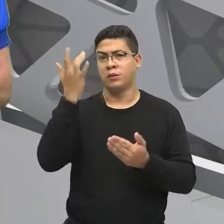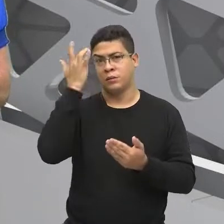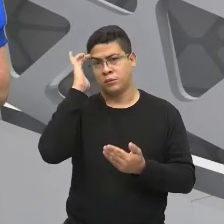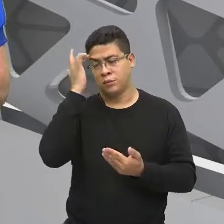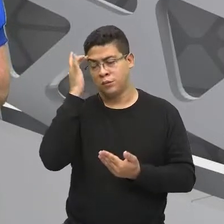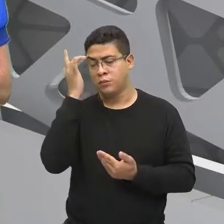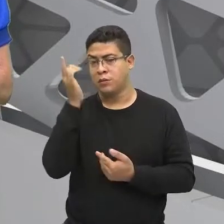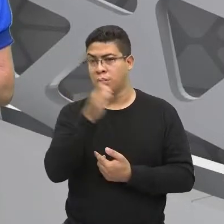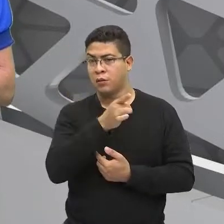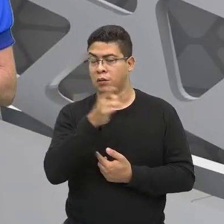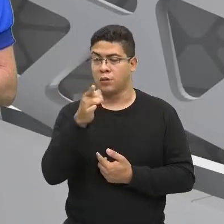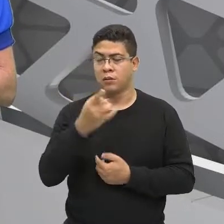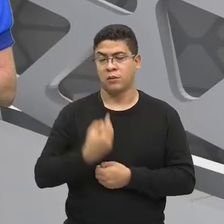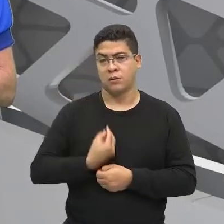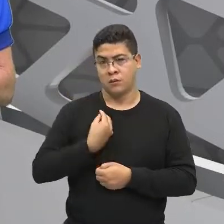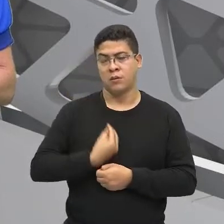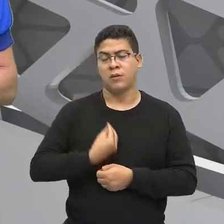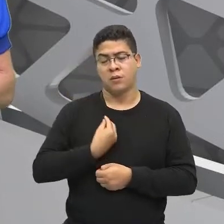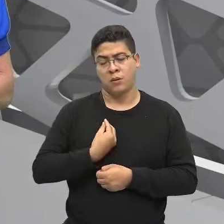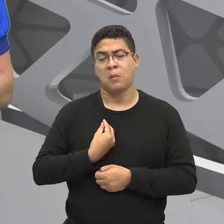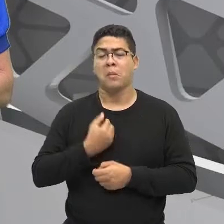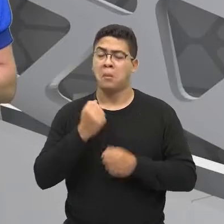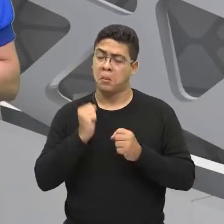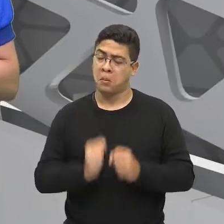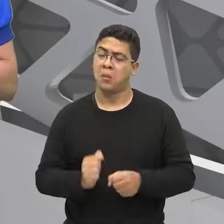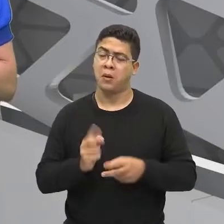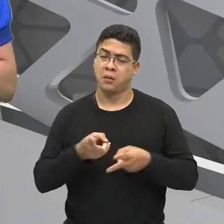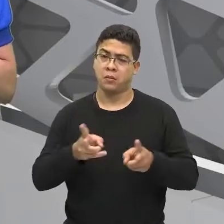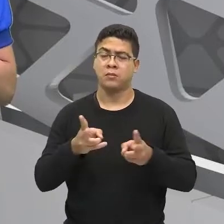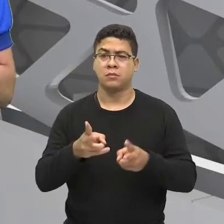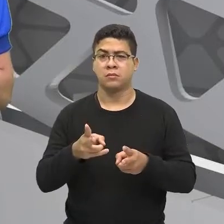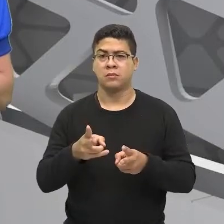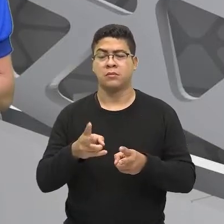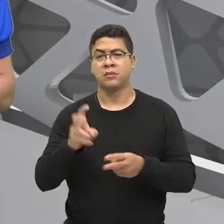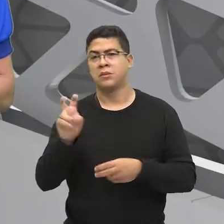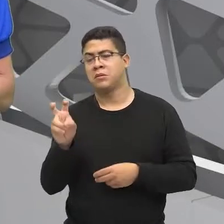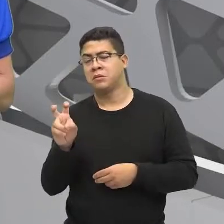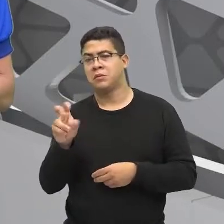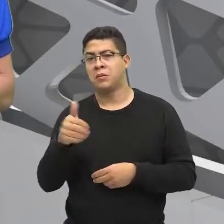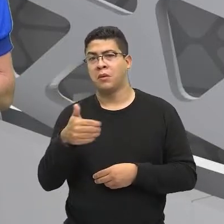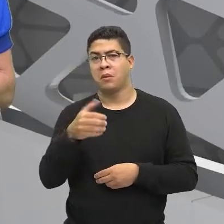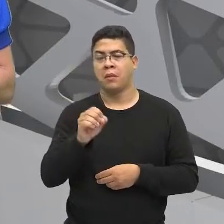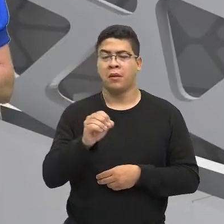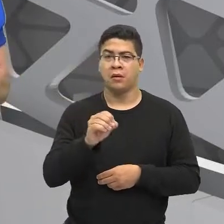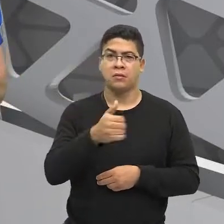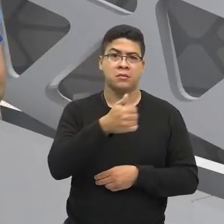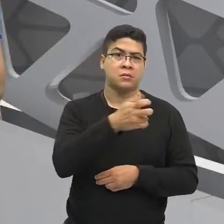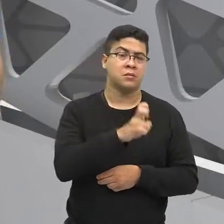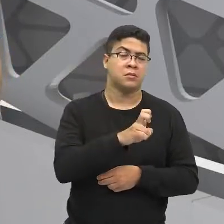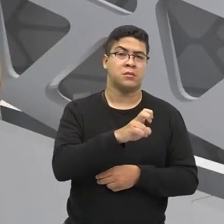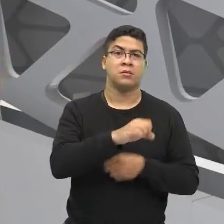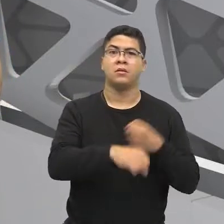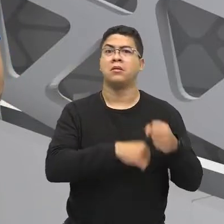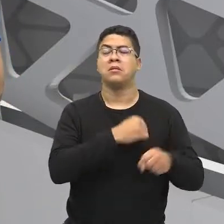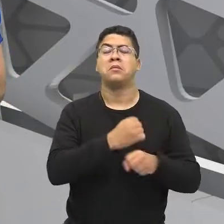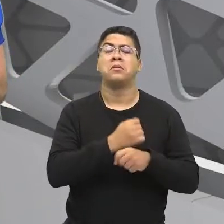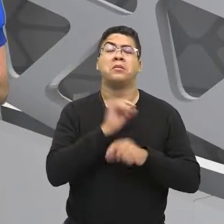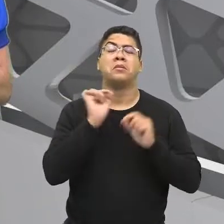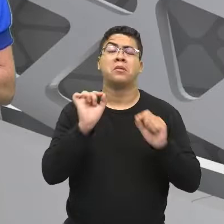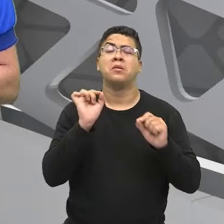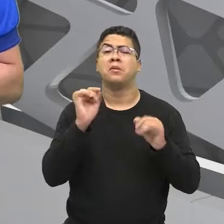incerta. Pode viver 5, 10, 15 anos. Quem poderá